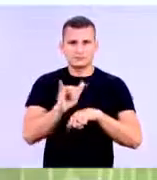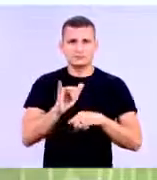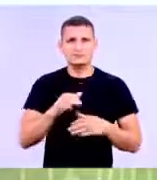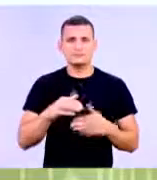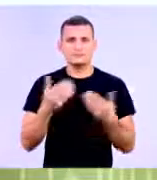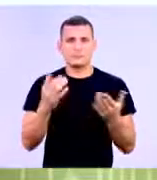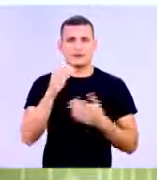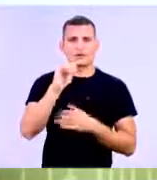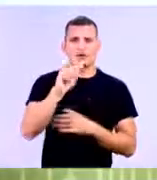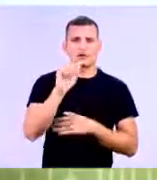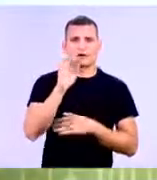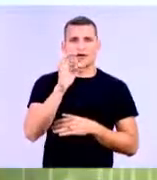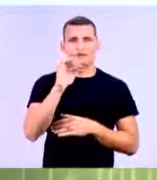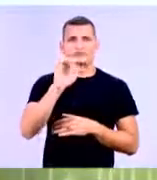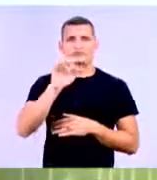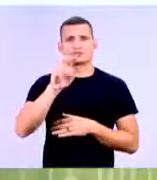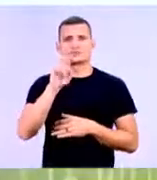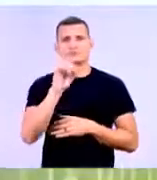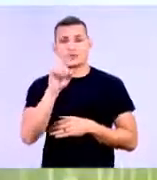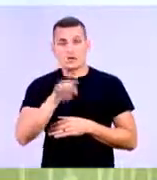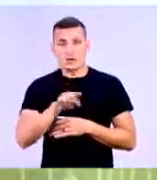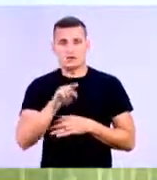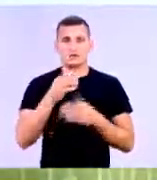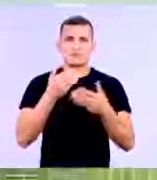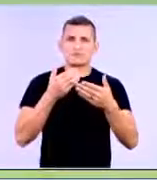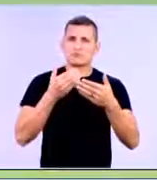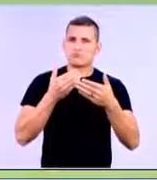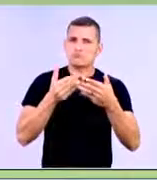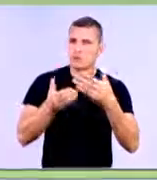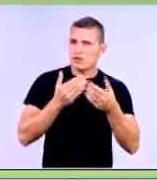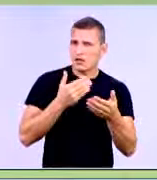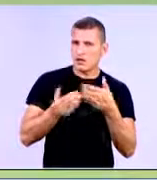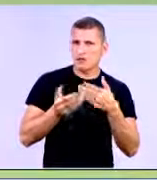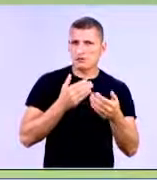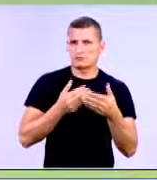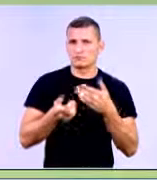relação a ativo, é qualquer, né, valor.